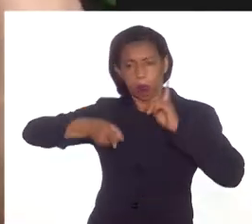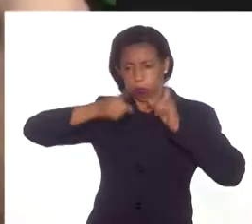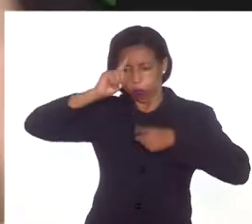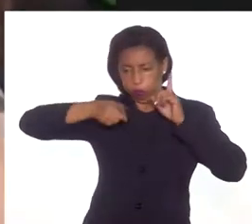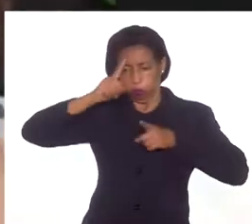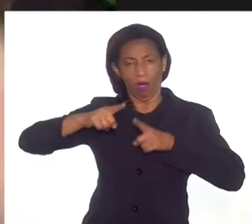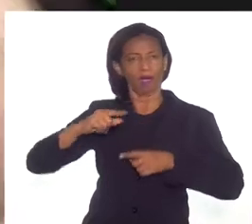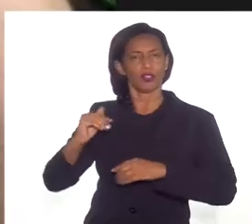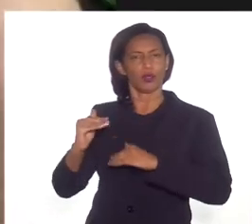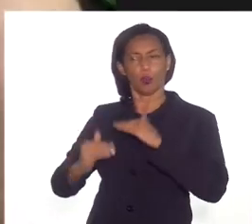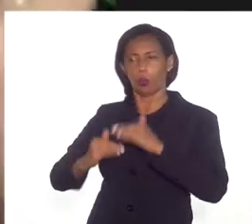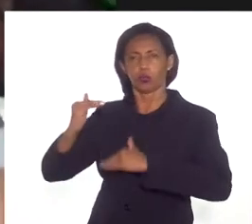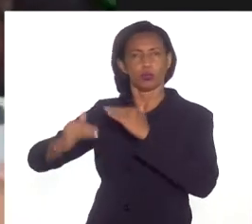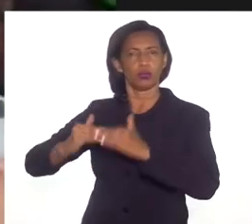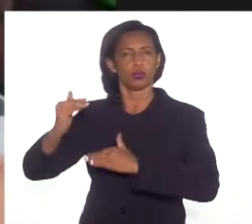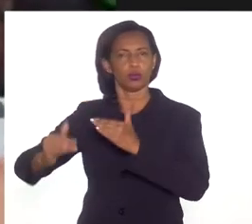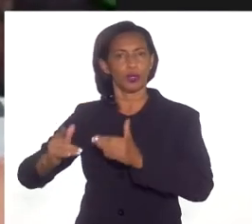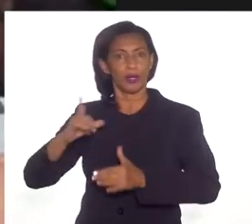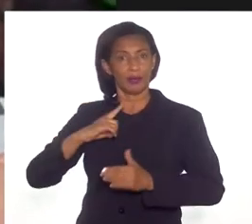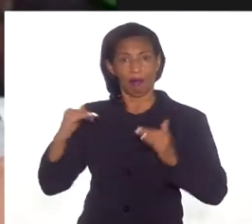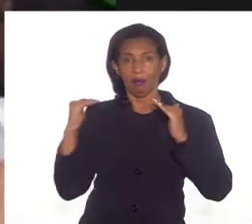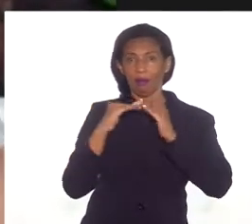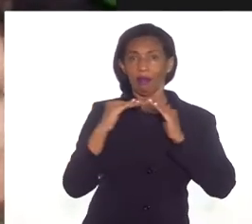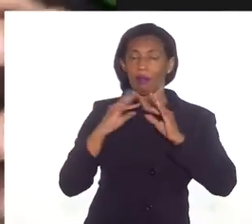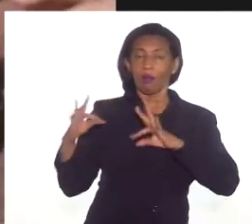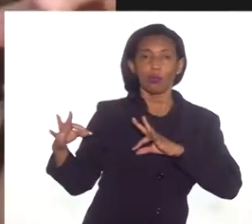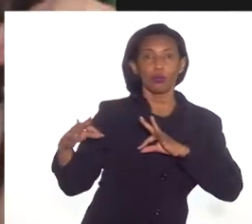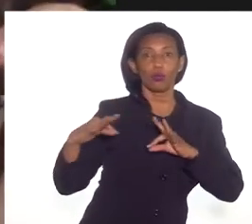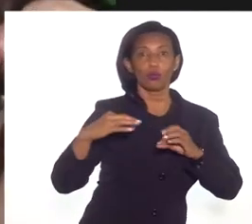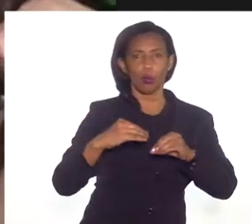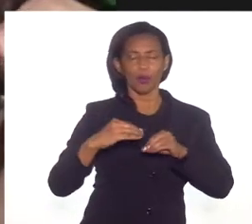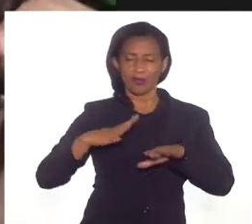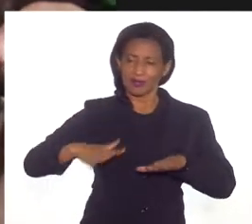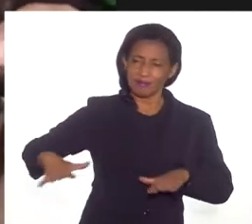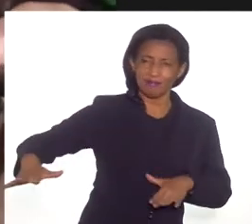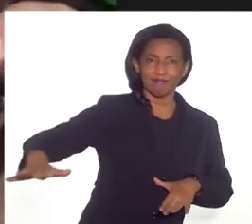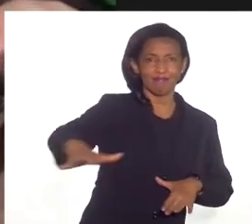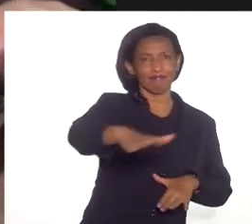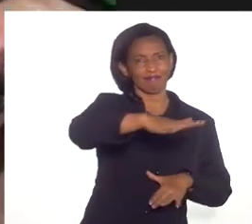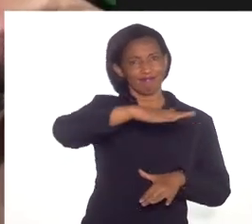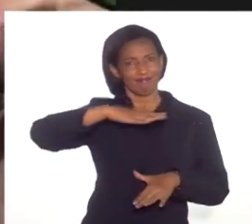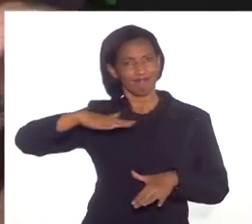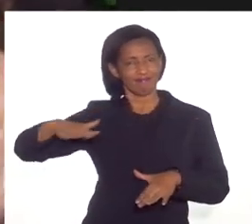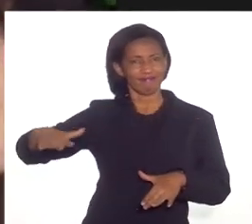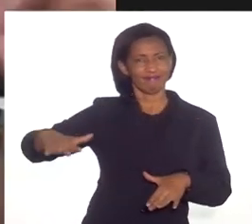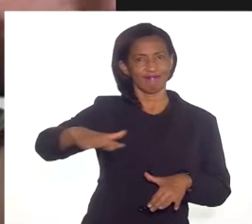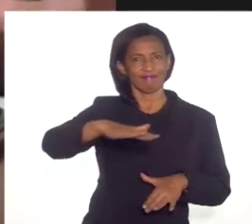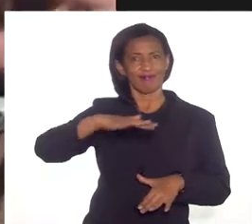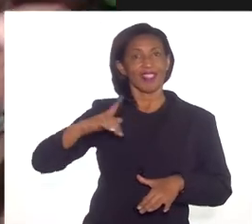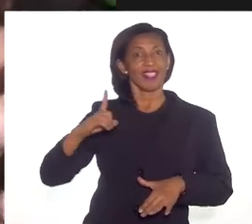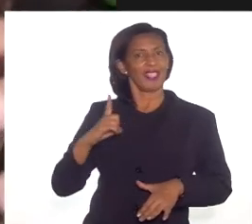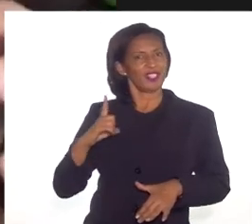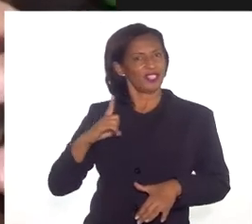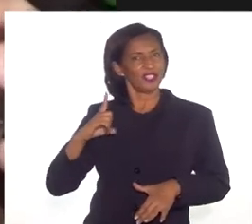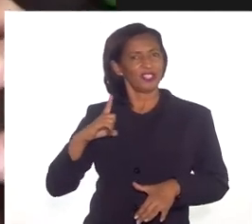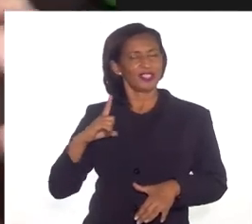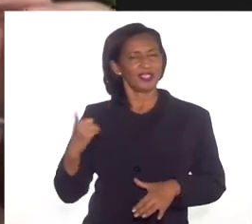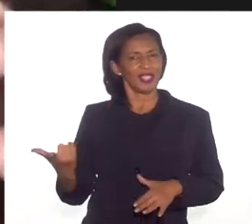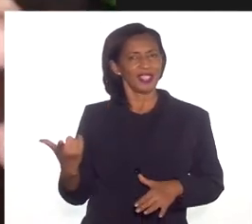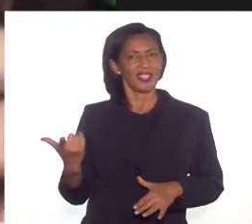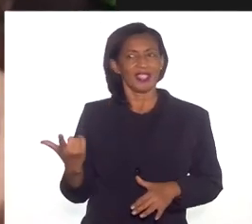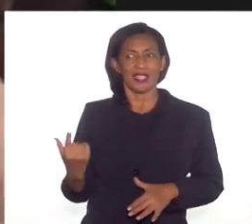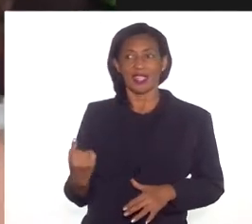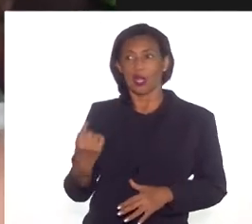de uma forma de construir, né? Que tem a ver com toda essa dimensão, linear que a gente tem, que é